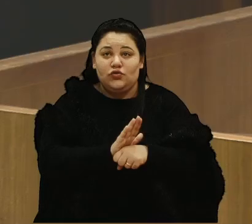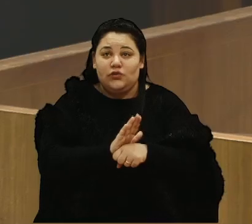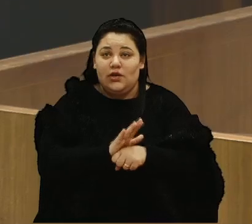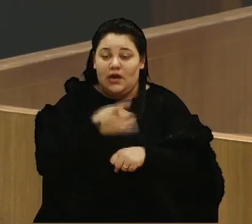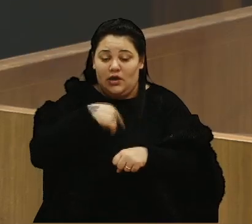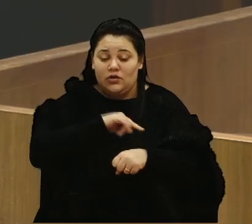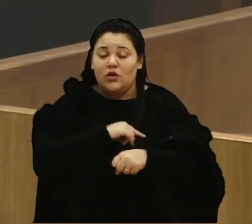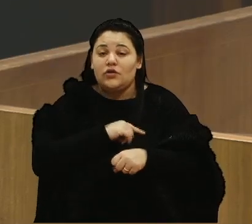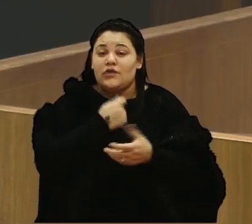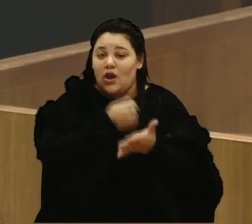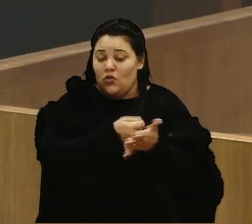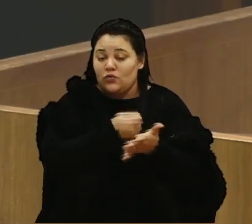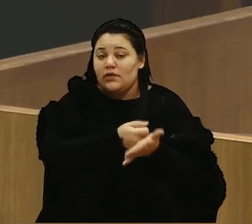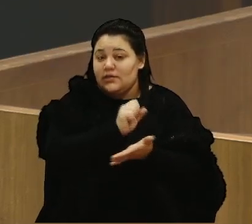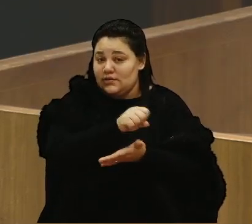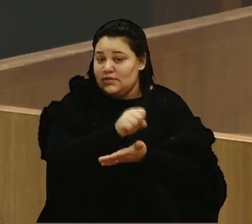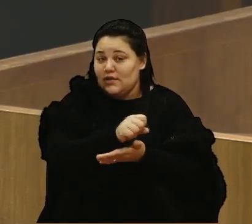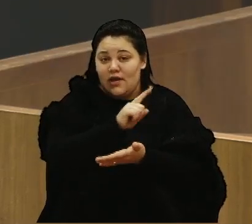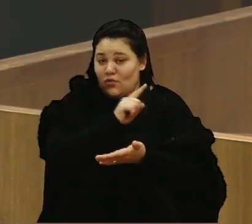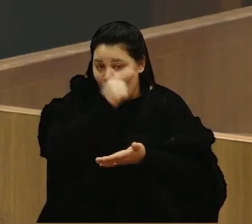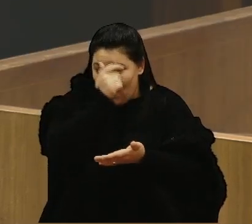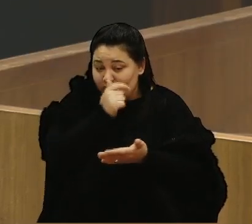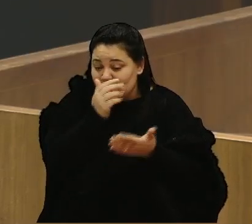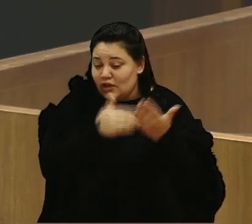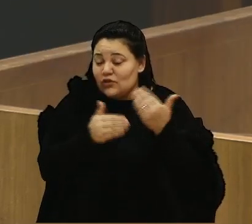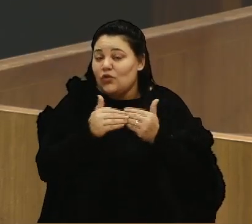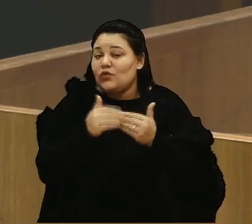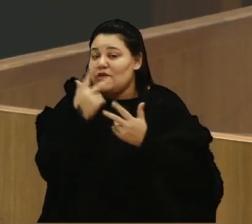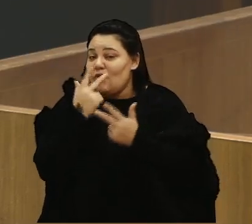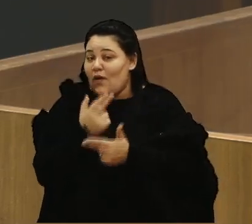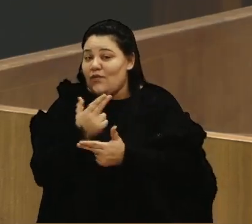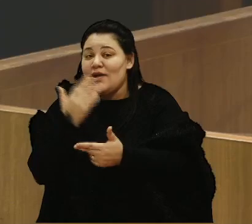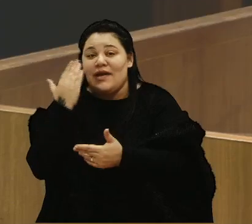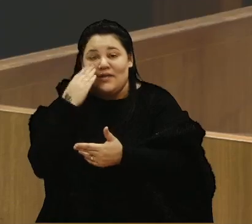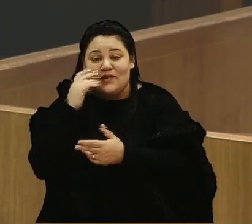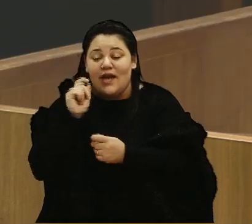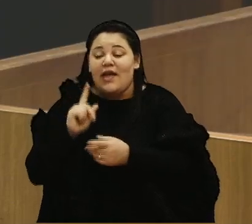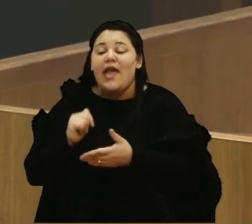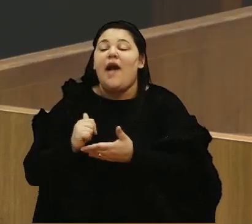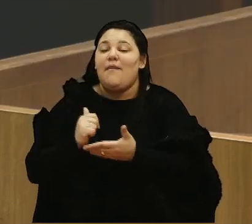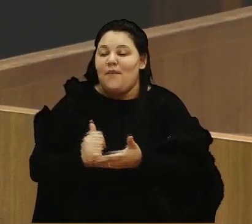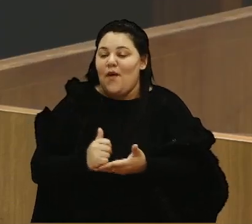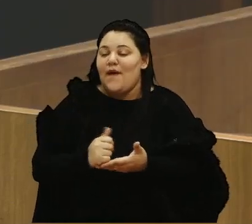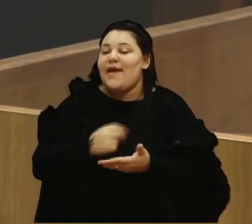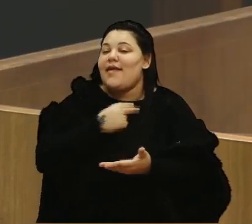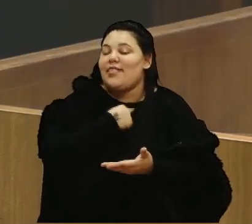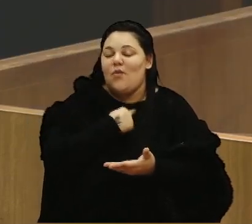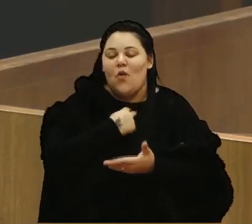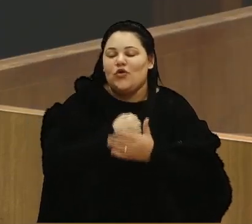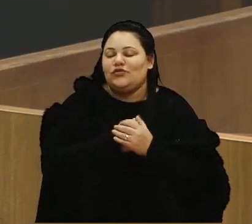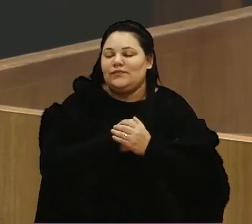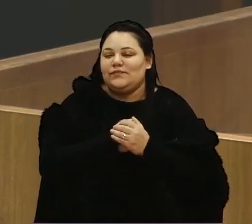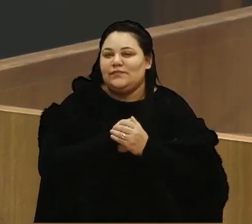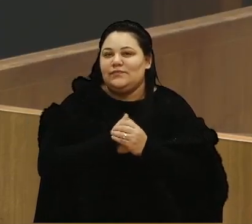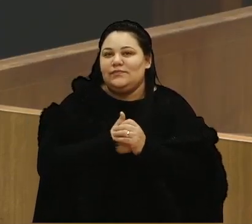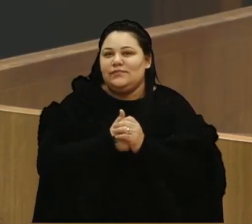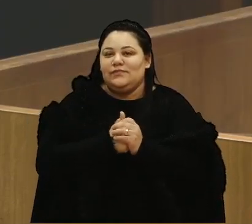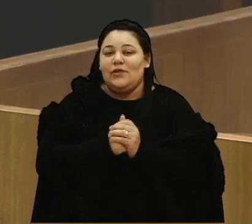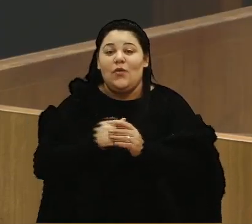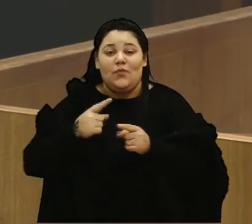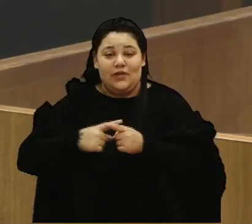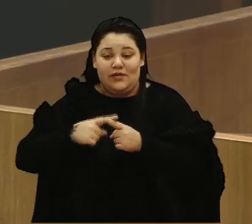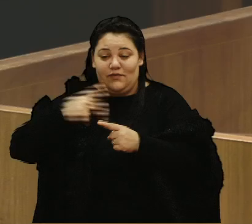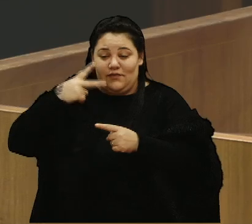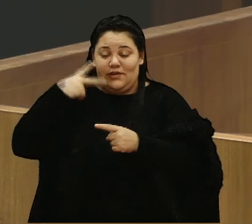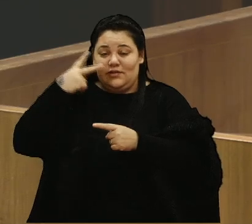iguais. Pelo contrário, sei com quem a gente pode contar e quem a gente não pode. Porque quando um vereador vem na